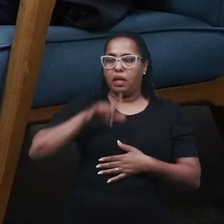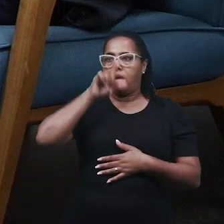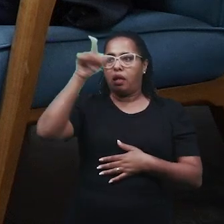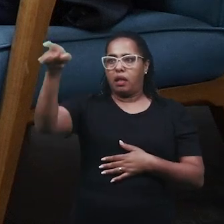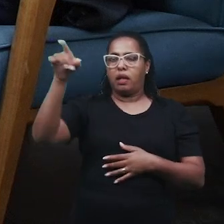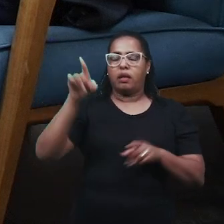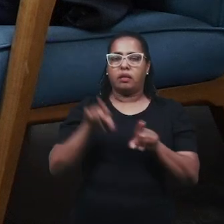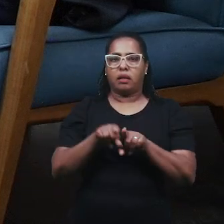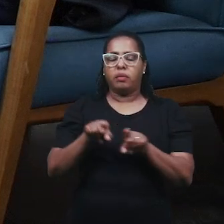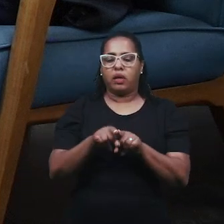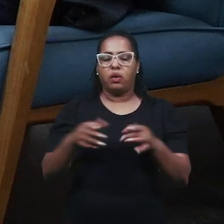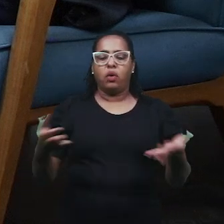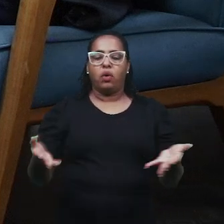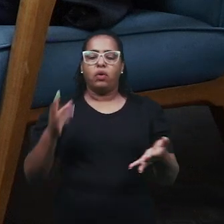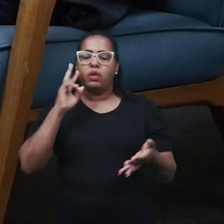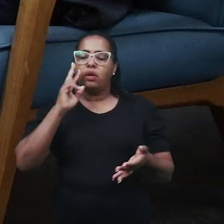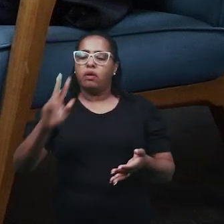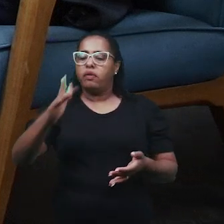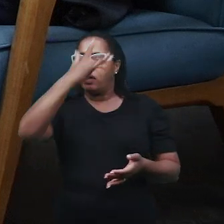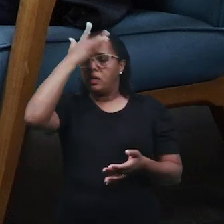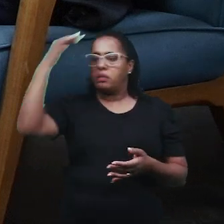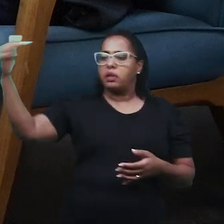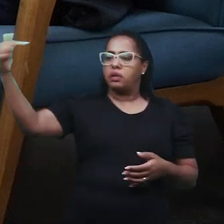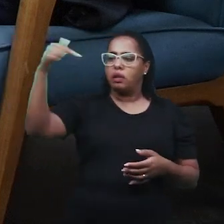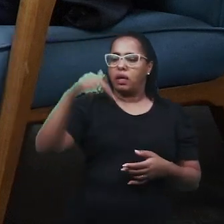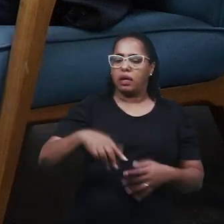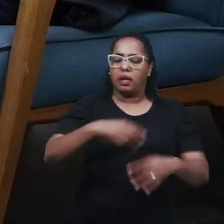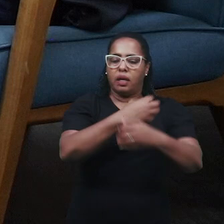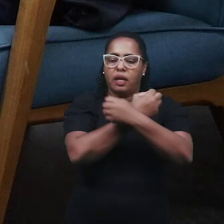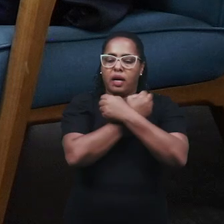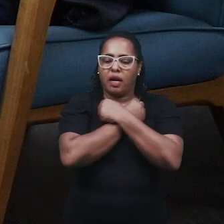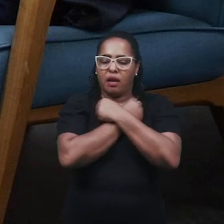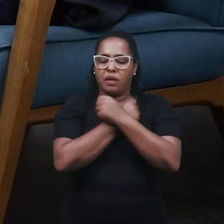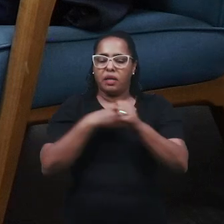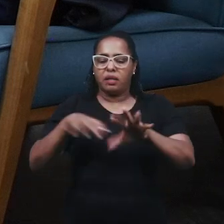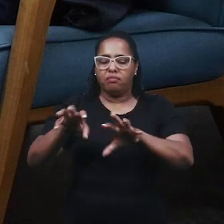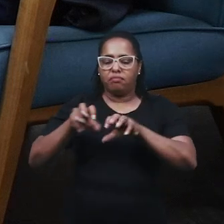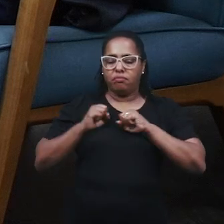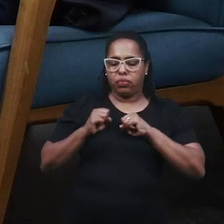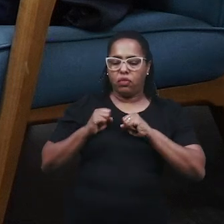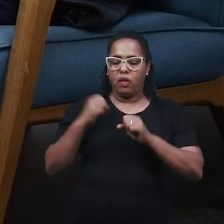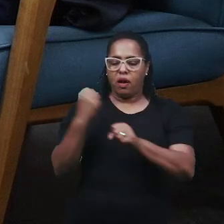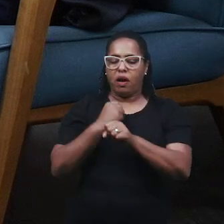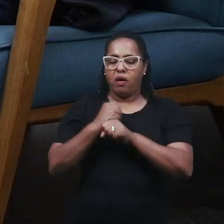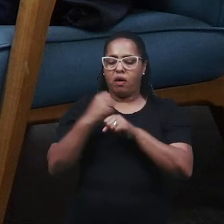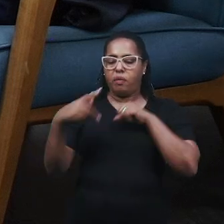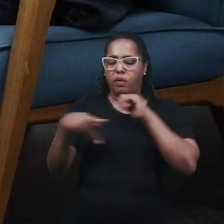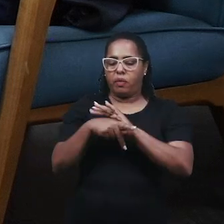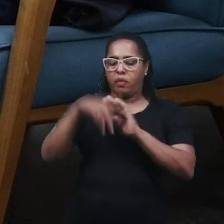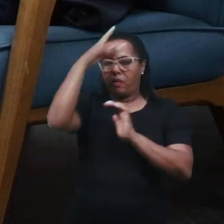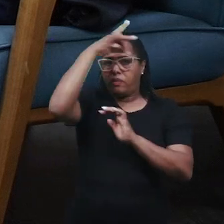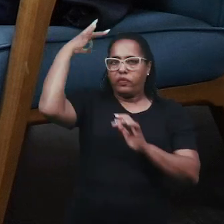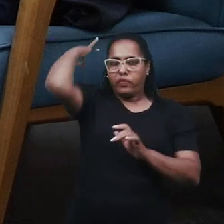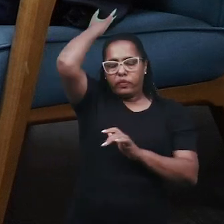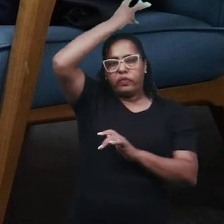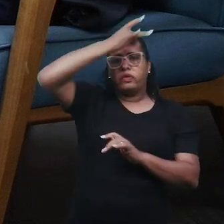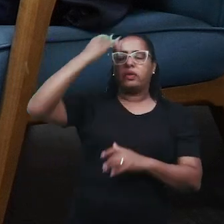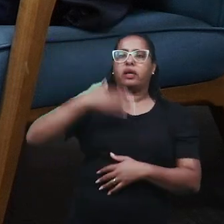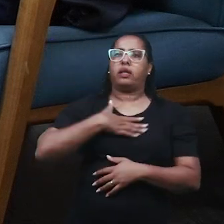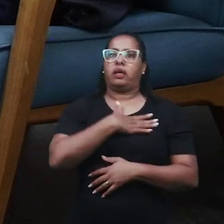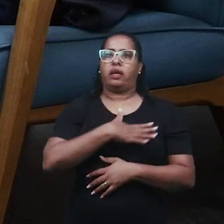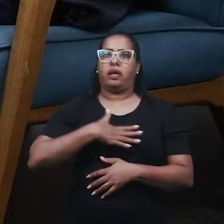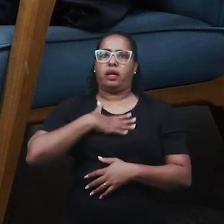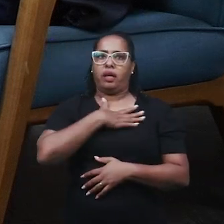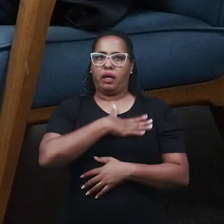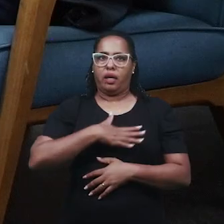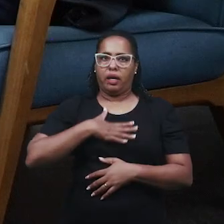hoje ver essas pessoas vindo, abraçando a obra do Espírito Santo, é muito agradável. Glória a Podemos Deus. glorificar o